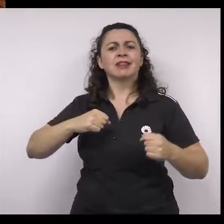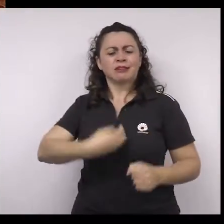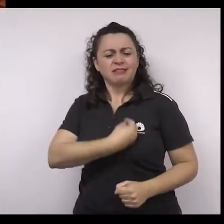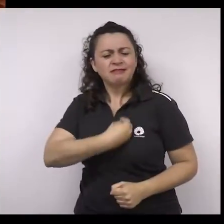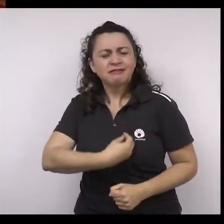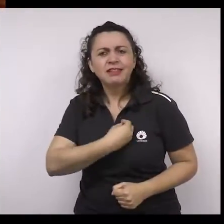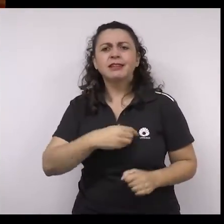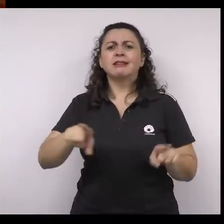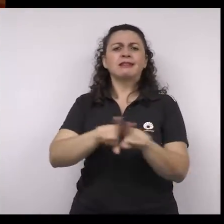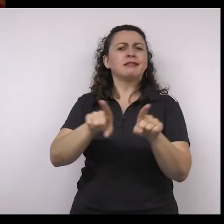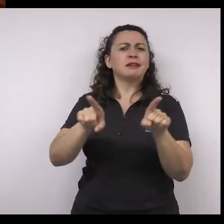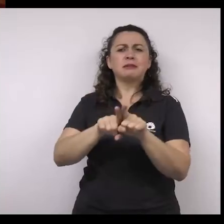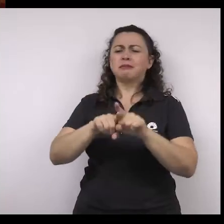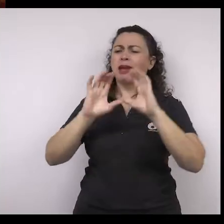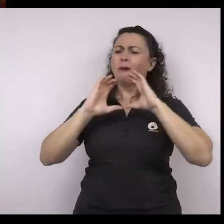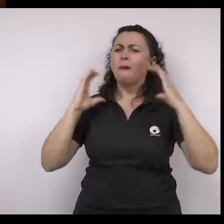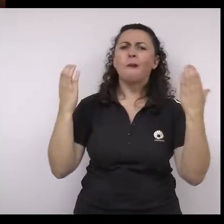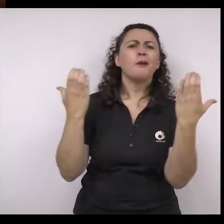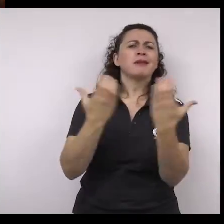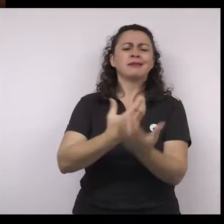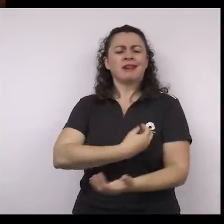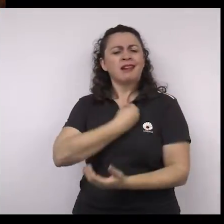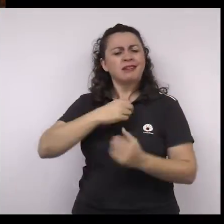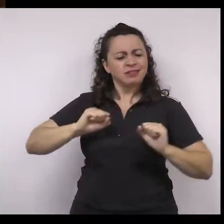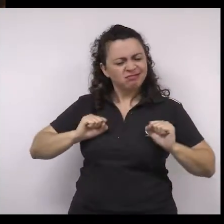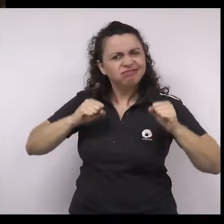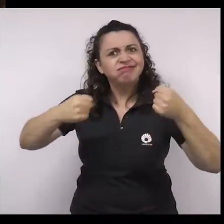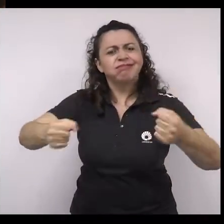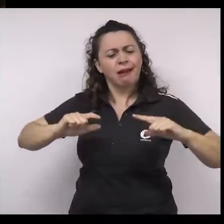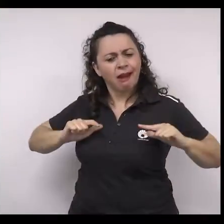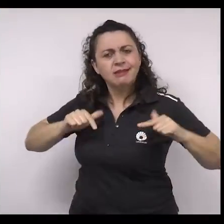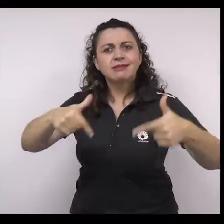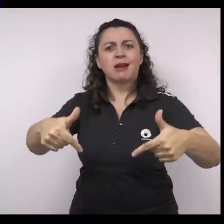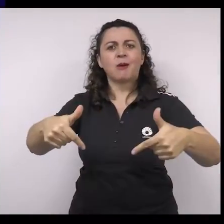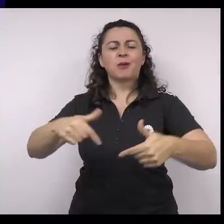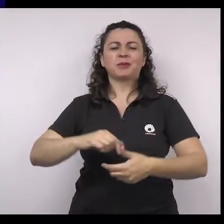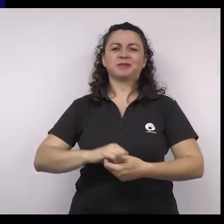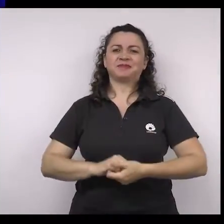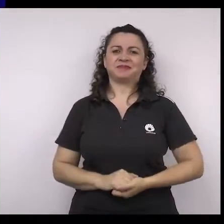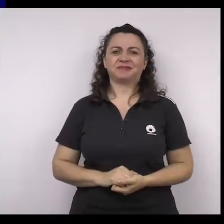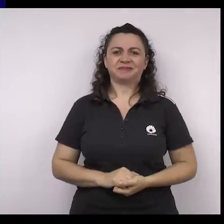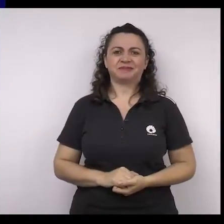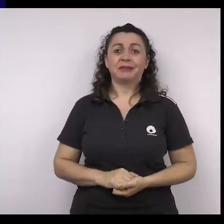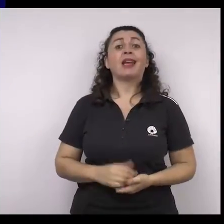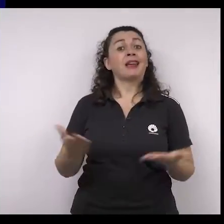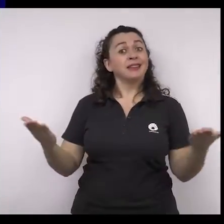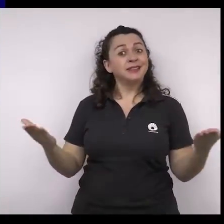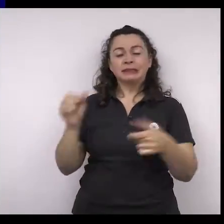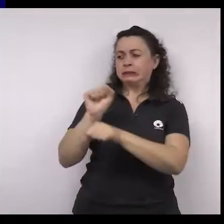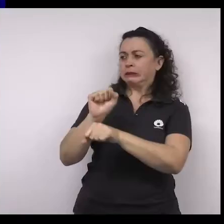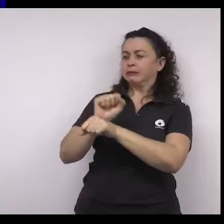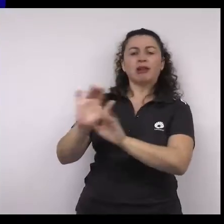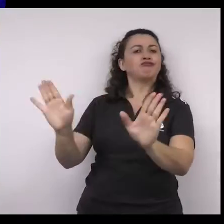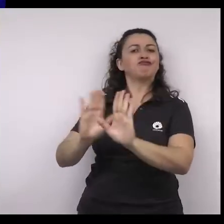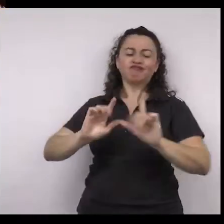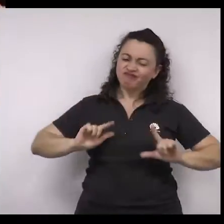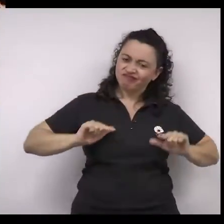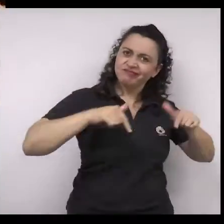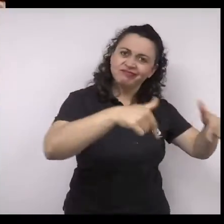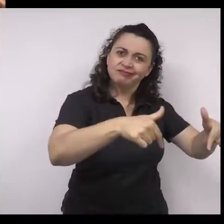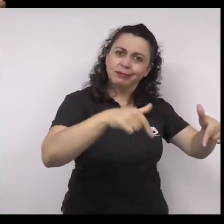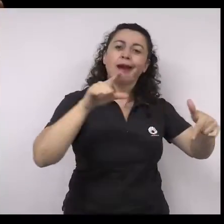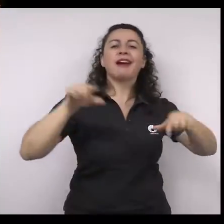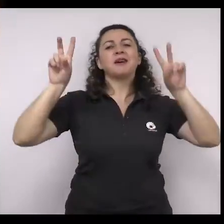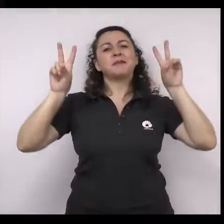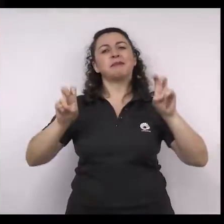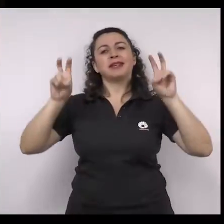e, obviamente, na vida comunitária, sobretudo, né? Acabar com a espera e partir para a ação. Essa